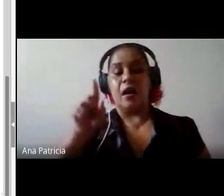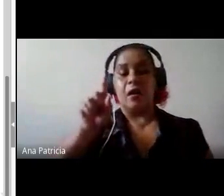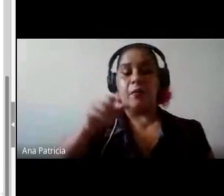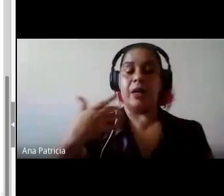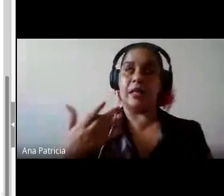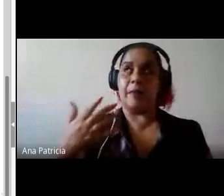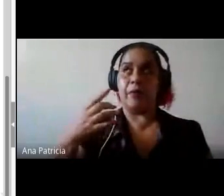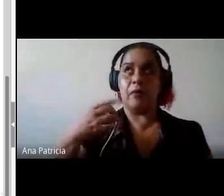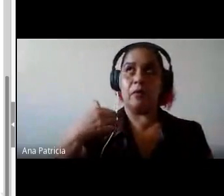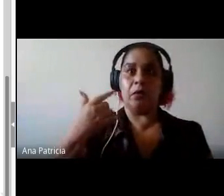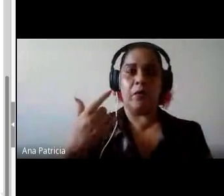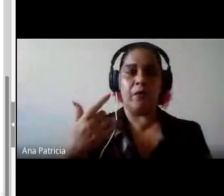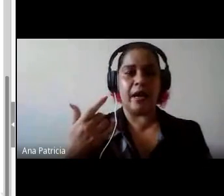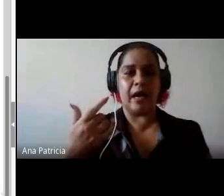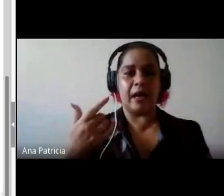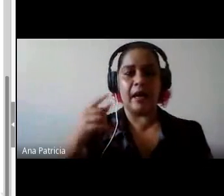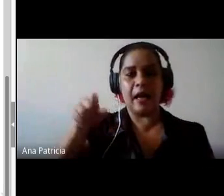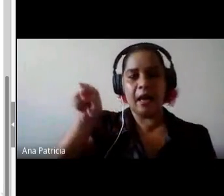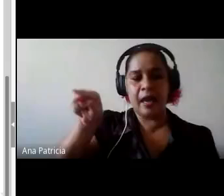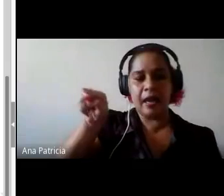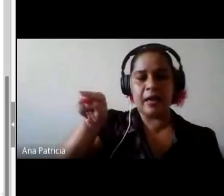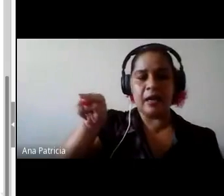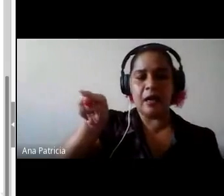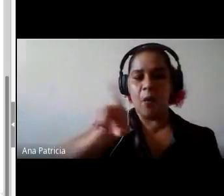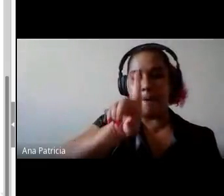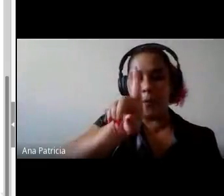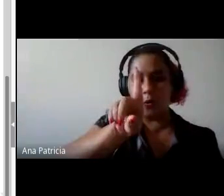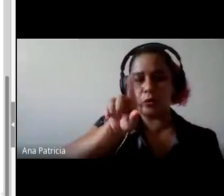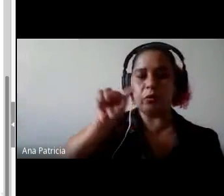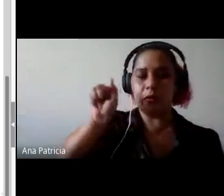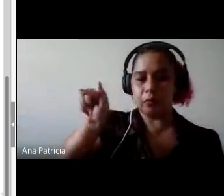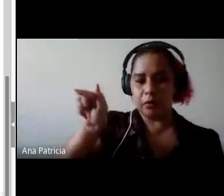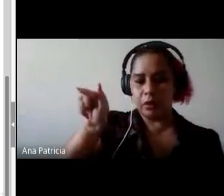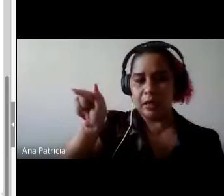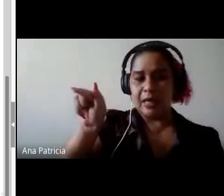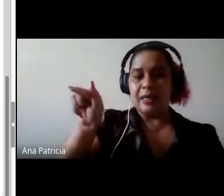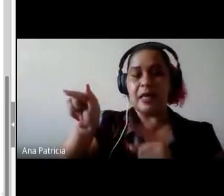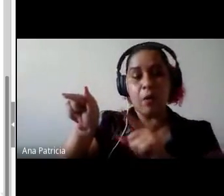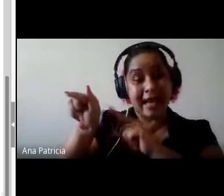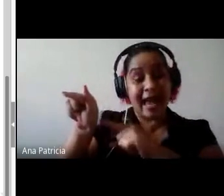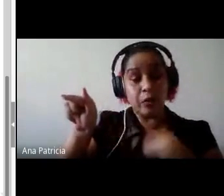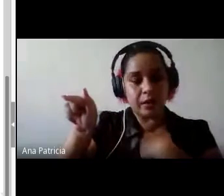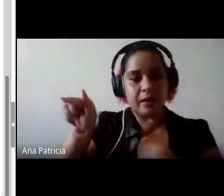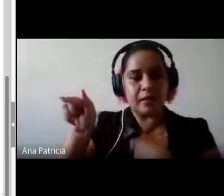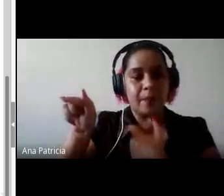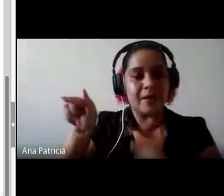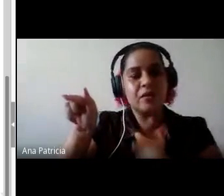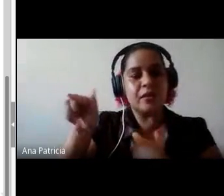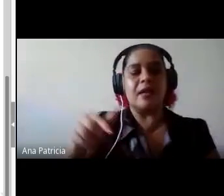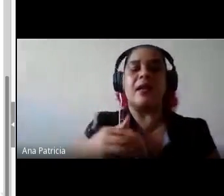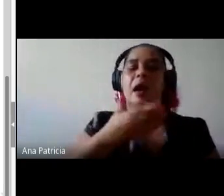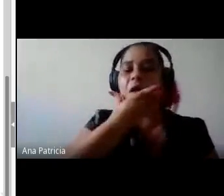identificar. Por exemplo, quando eu vou falar ele, eu aponto. Se eu quero dizer,